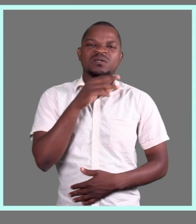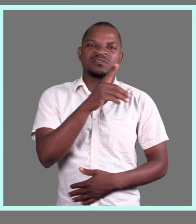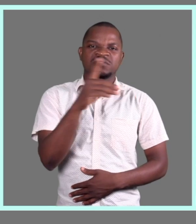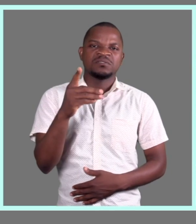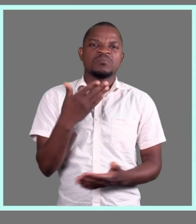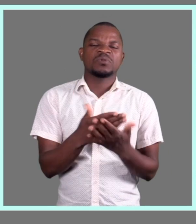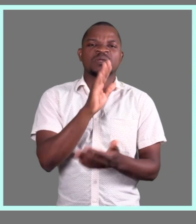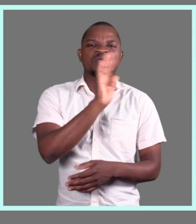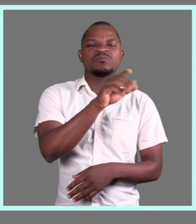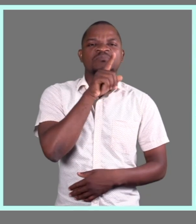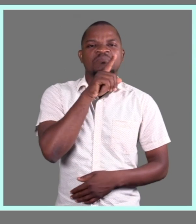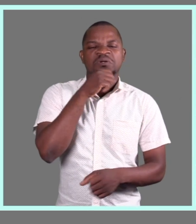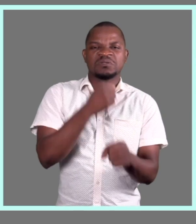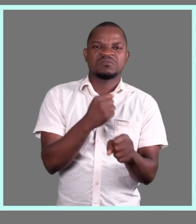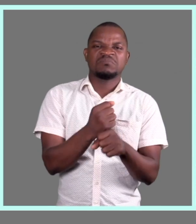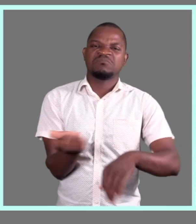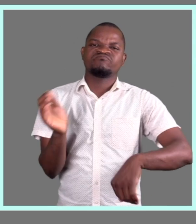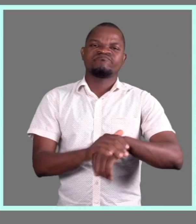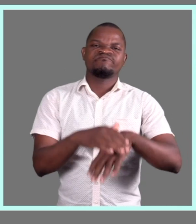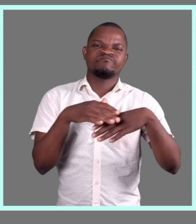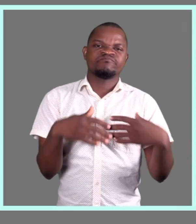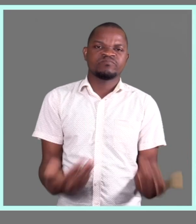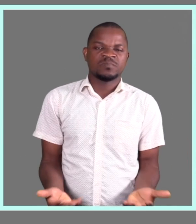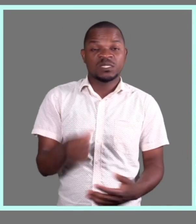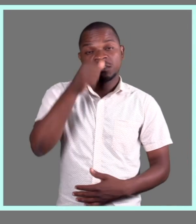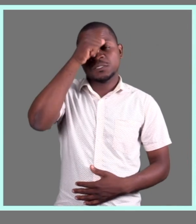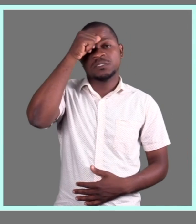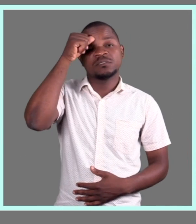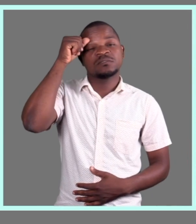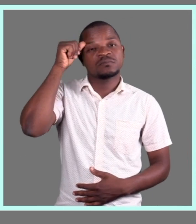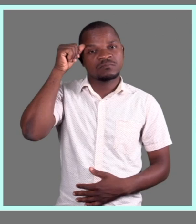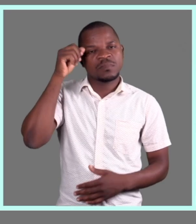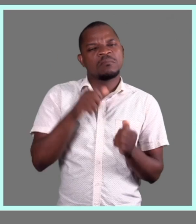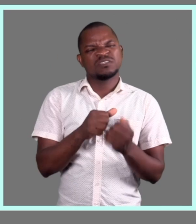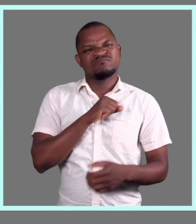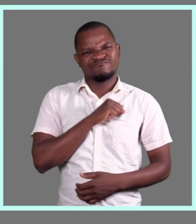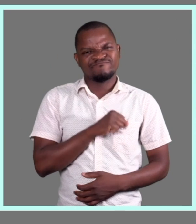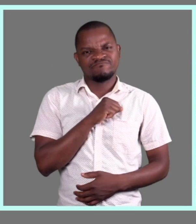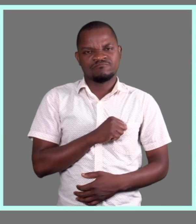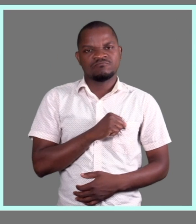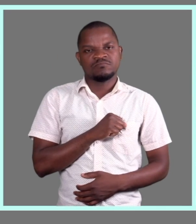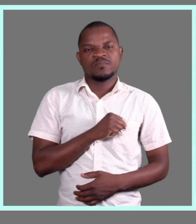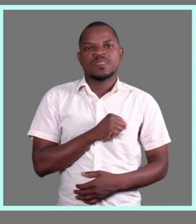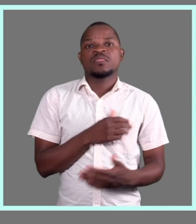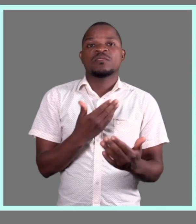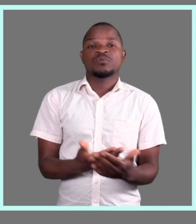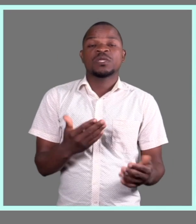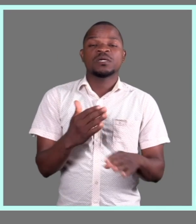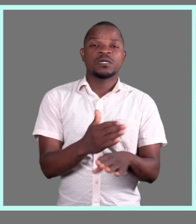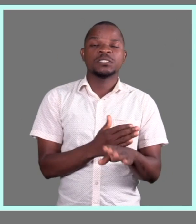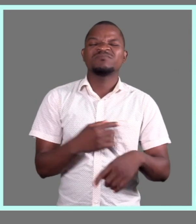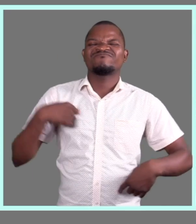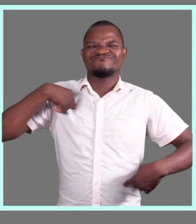mãe é deficiente, seu pai não consegue fazer trabalho x. Então é meio complicado, mas a vida começou a mudar.